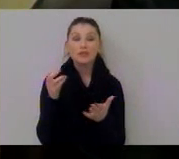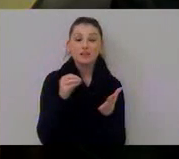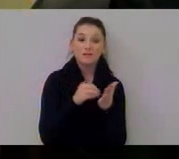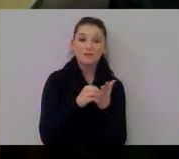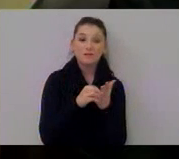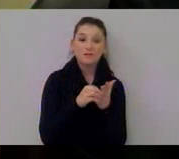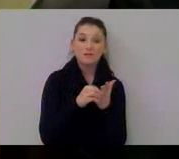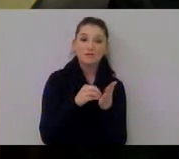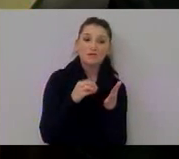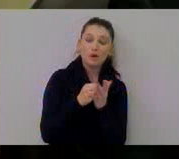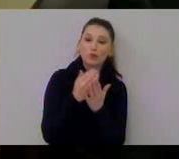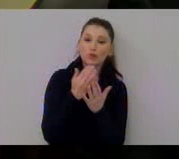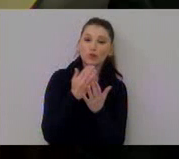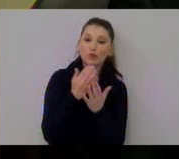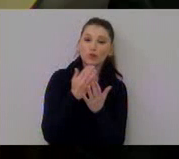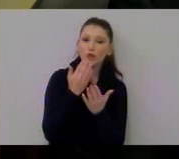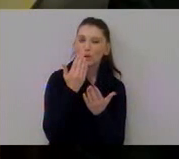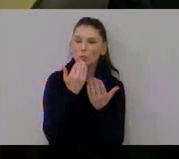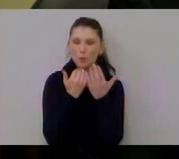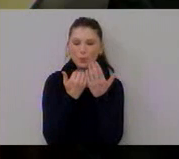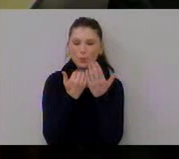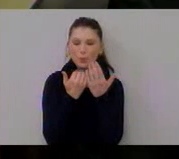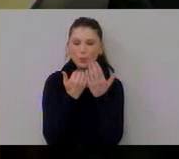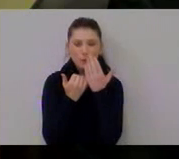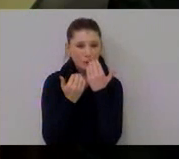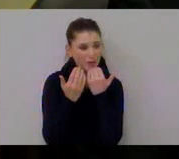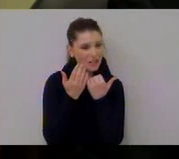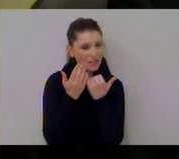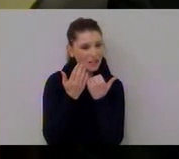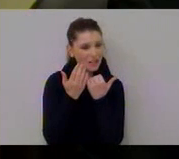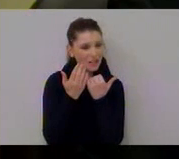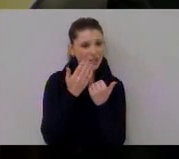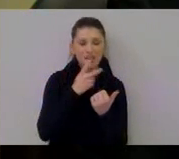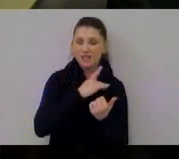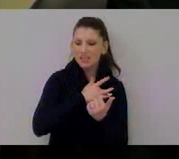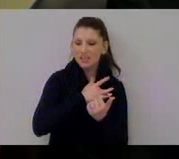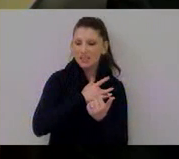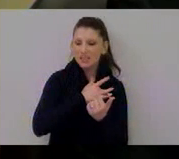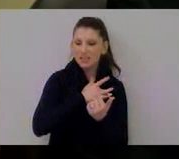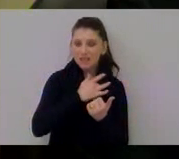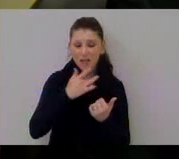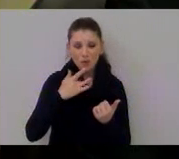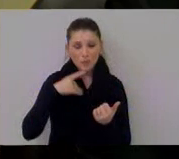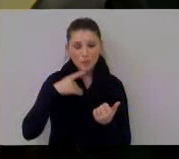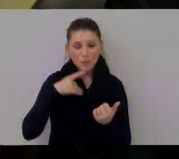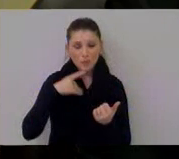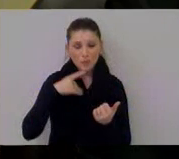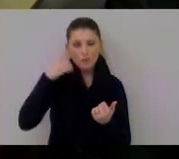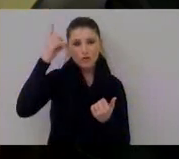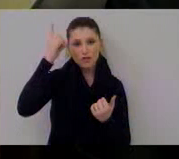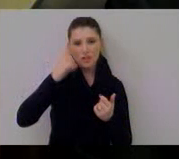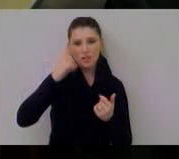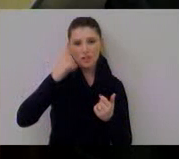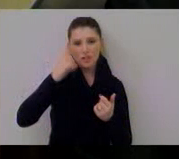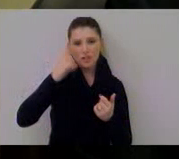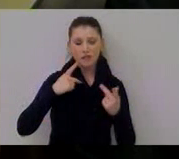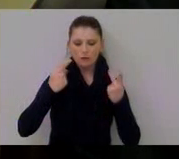de saúde, de educação, direitos humanos e de